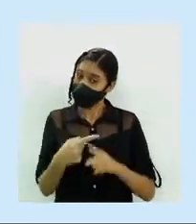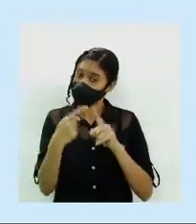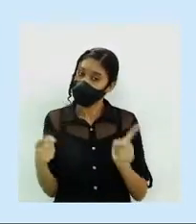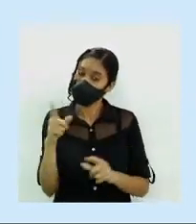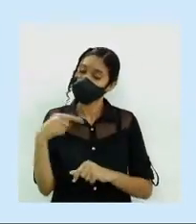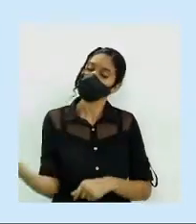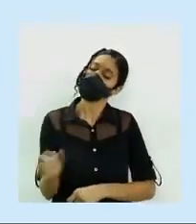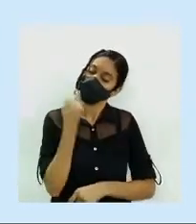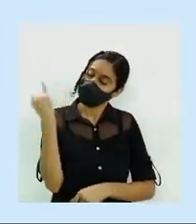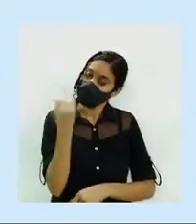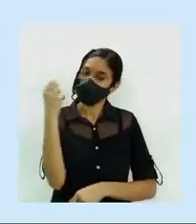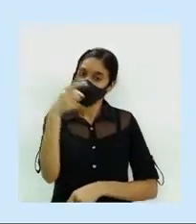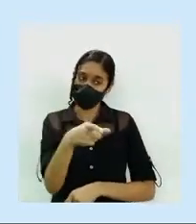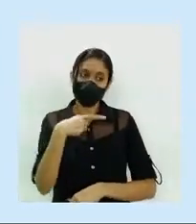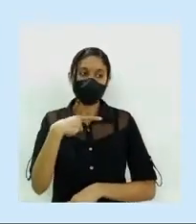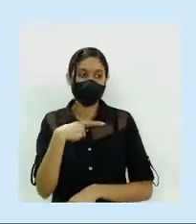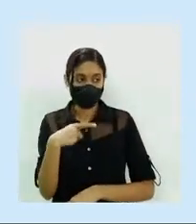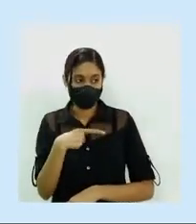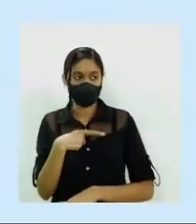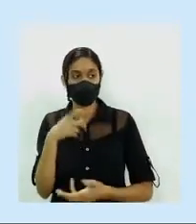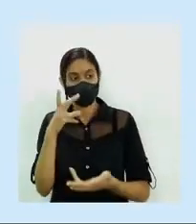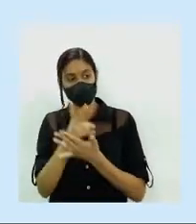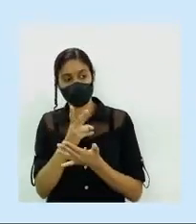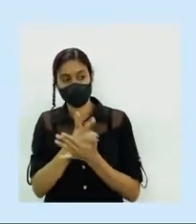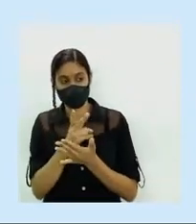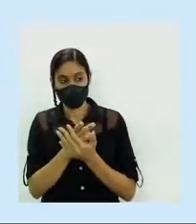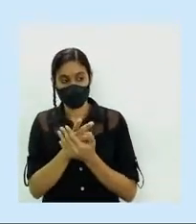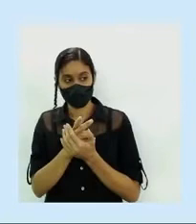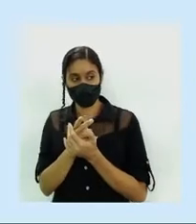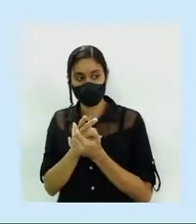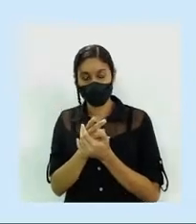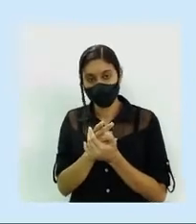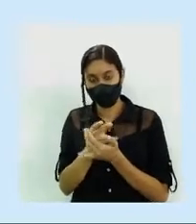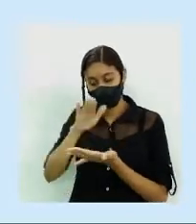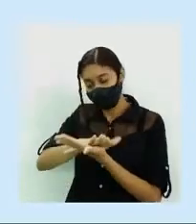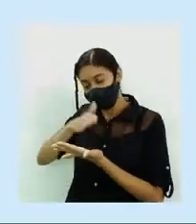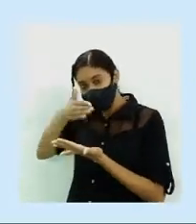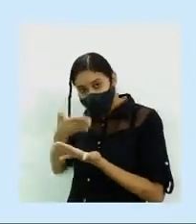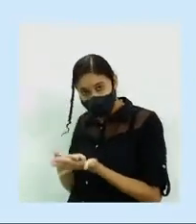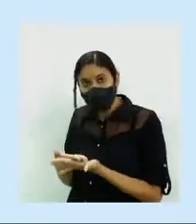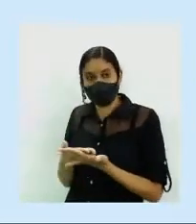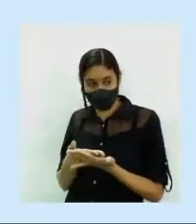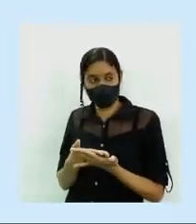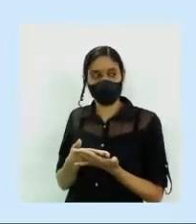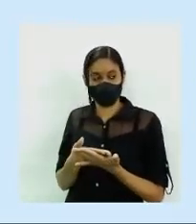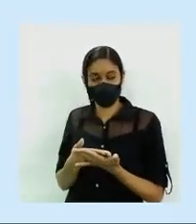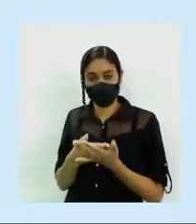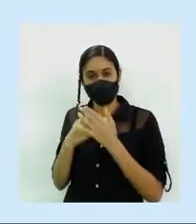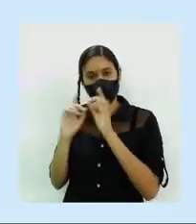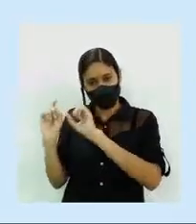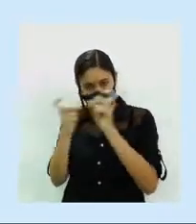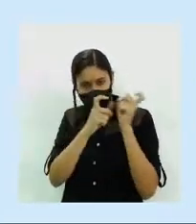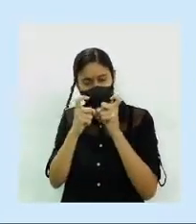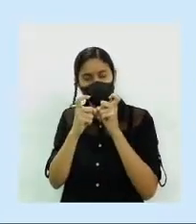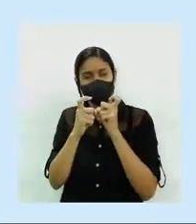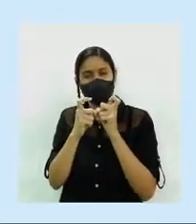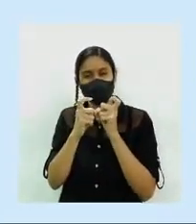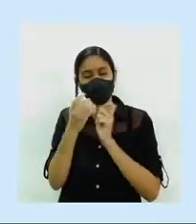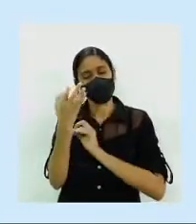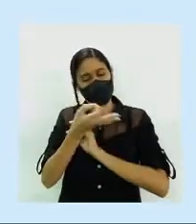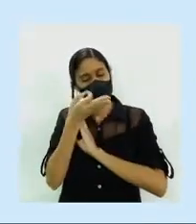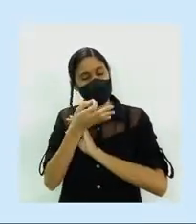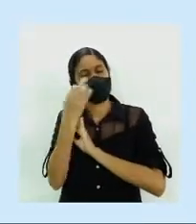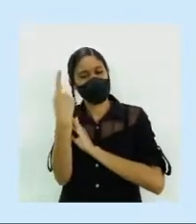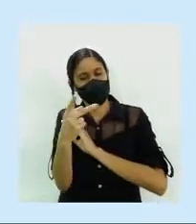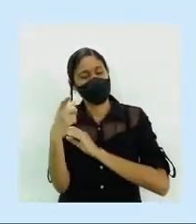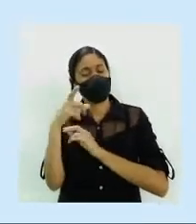é importante que você tenha sempre uma interpretação crítica e ativa da